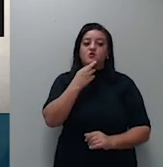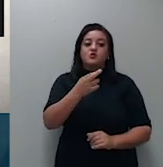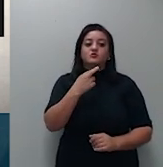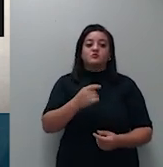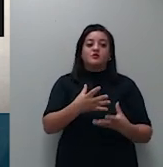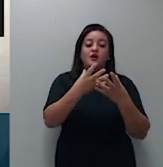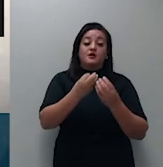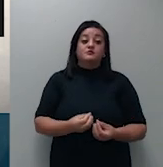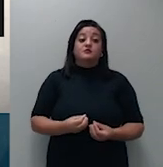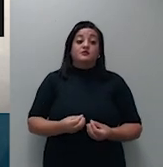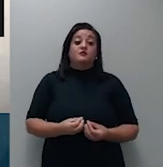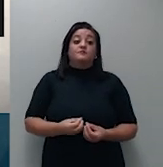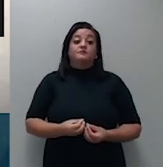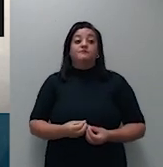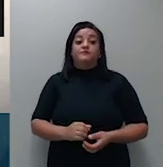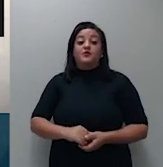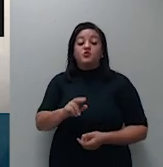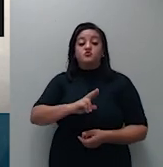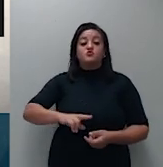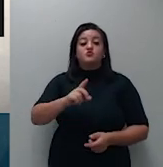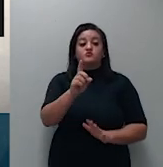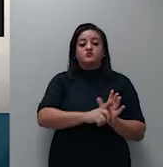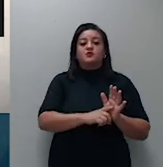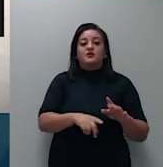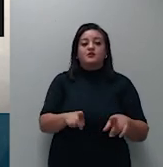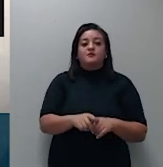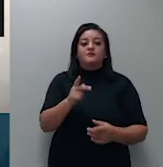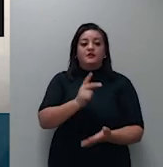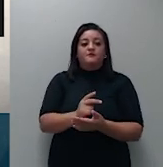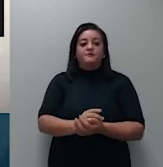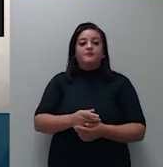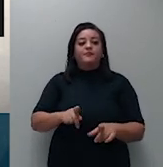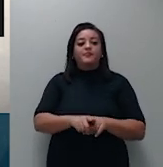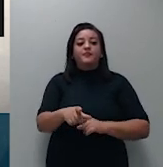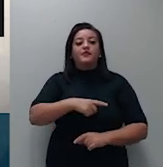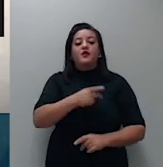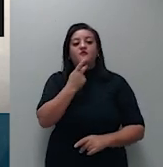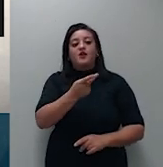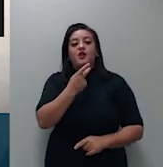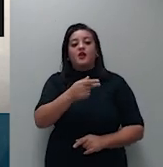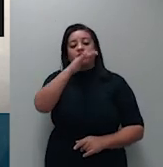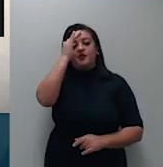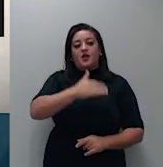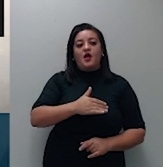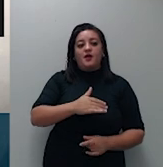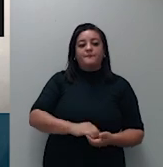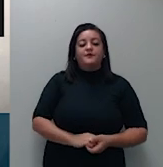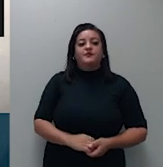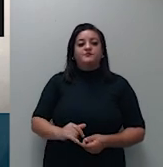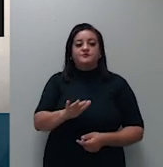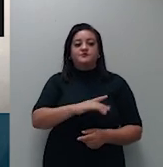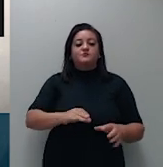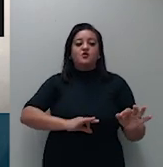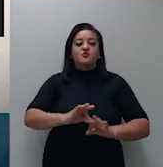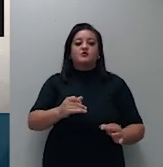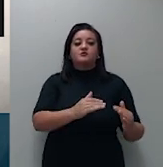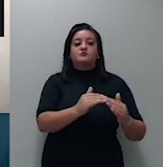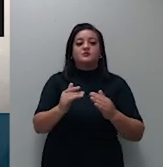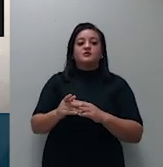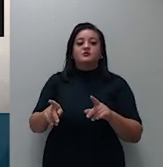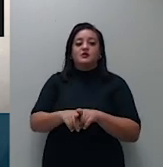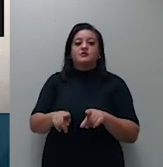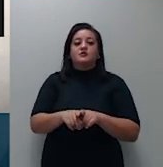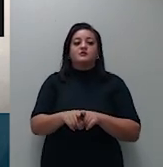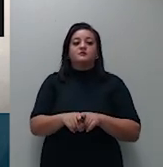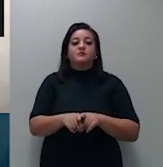ter levado ao acolhimento da usucapião prosseguem ademais embora referido que a prova mas se pacífica sobre os